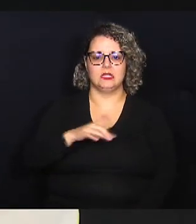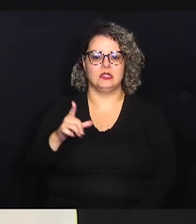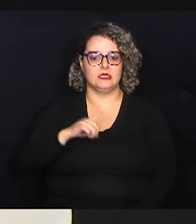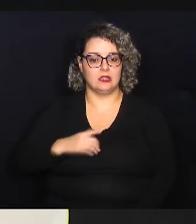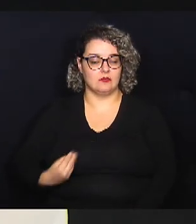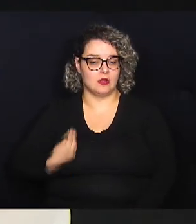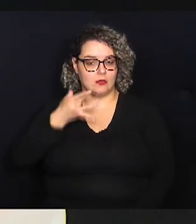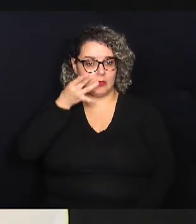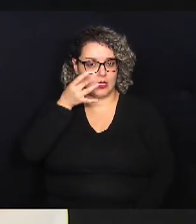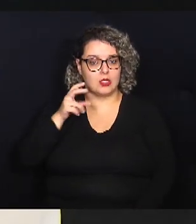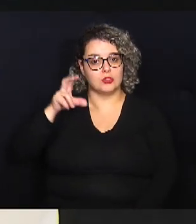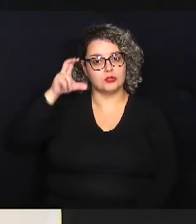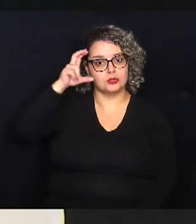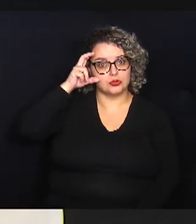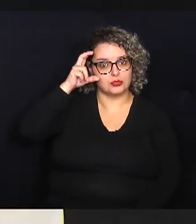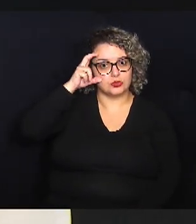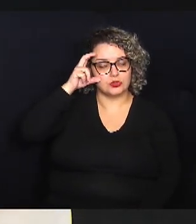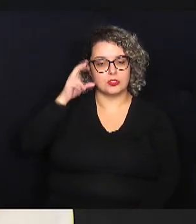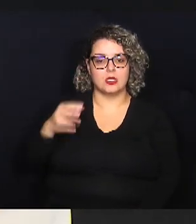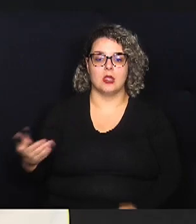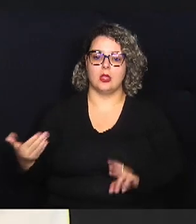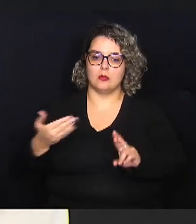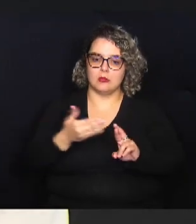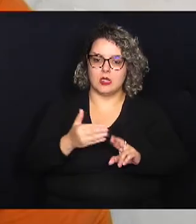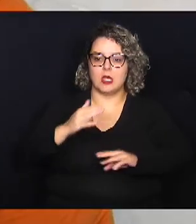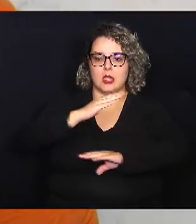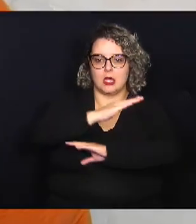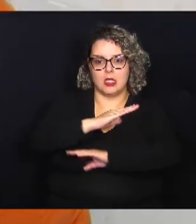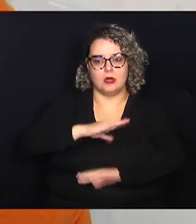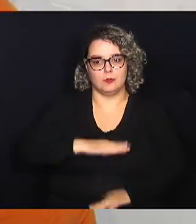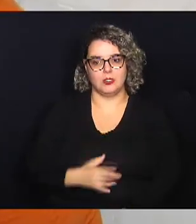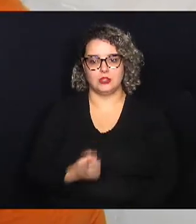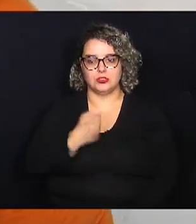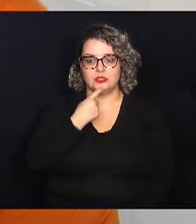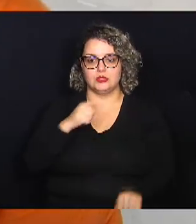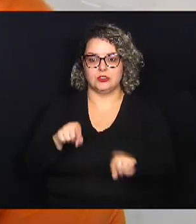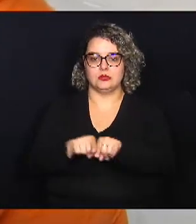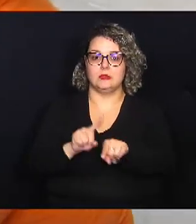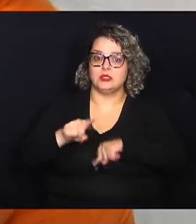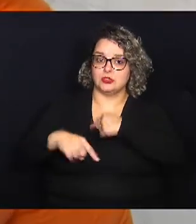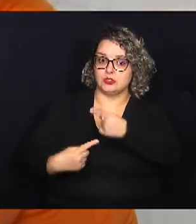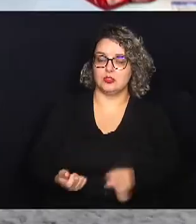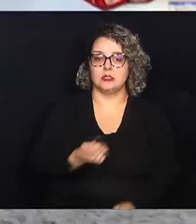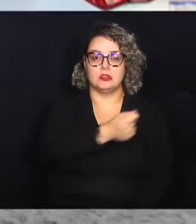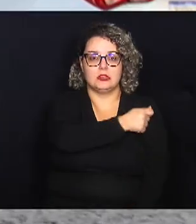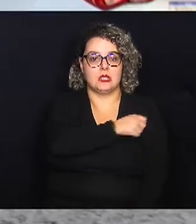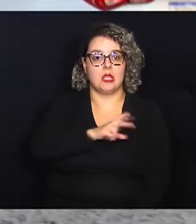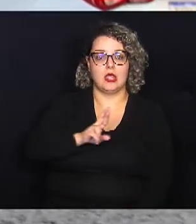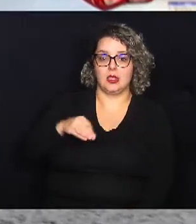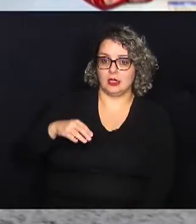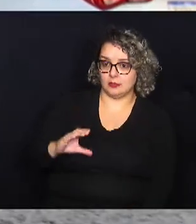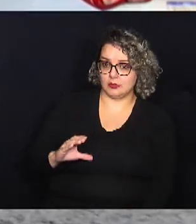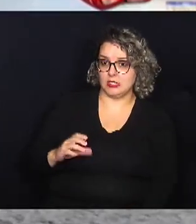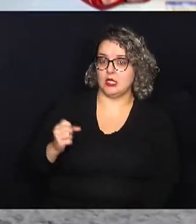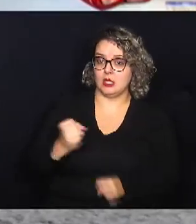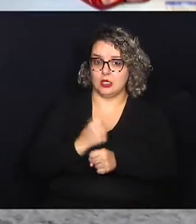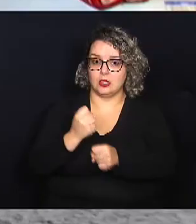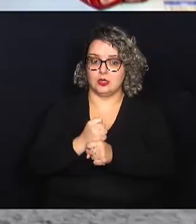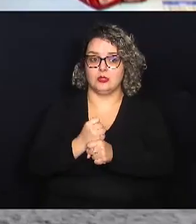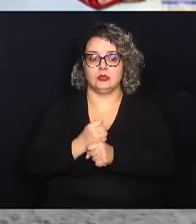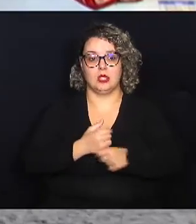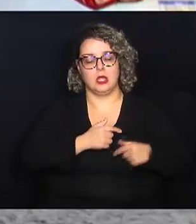do vereador Carlinhos Camelô, representando a Câmara Municipal, e também de outras autoridades da metrópole. A obra na tradicional